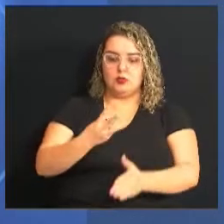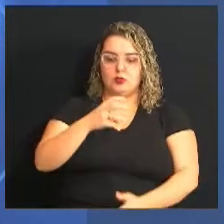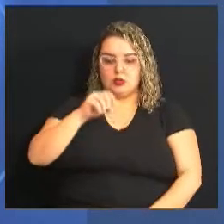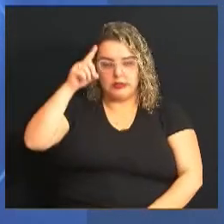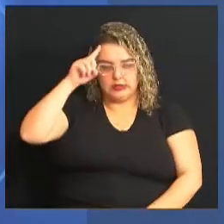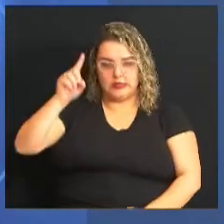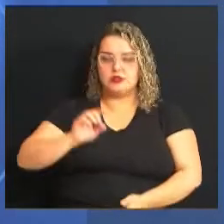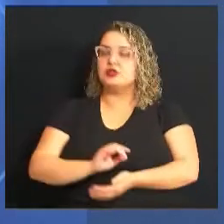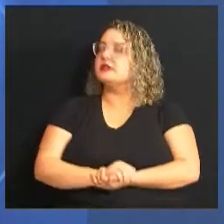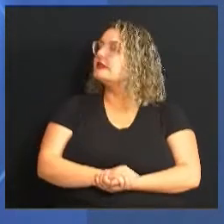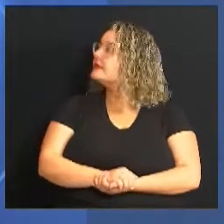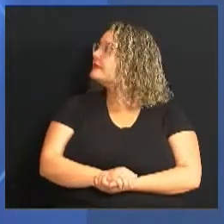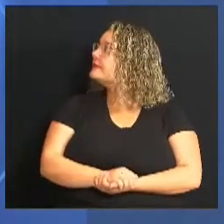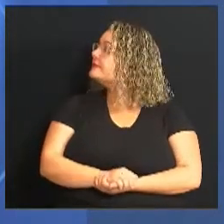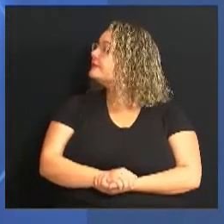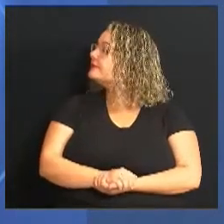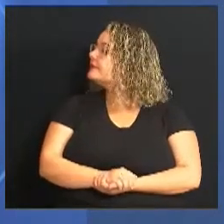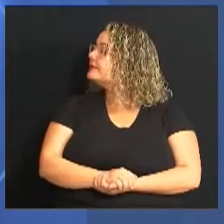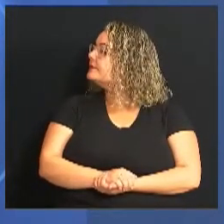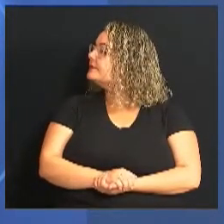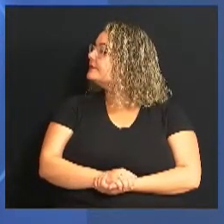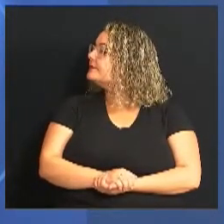dias.